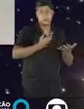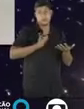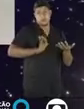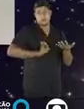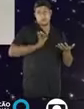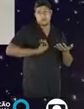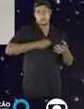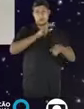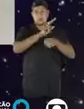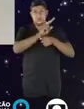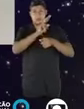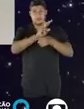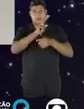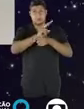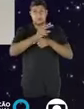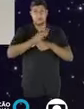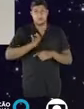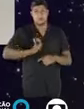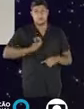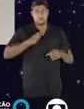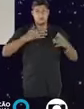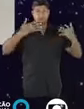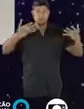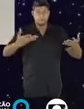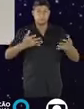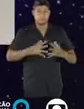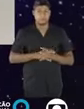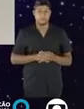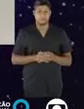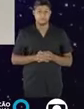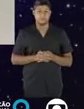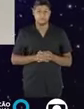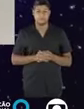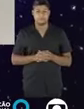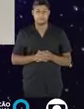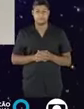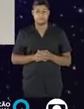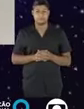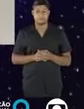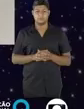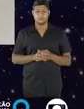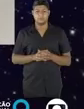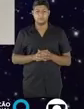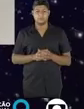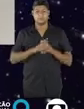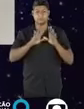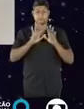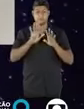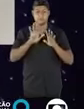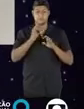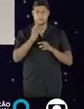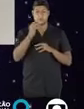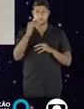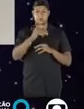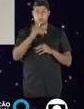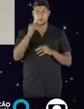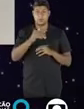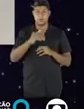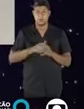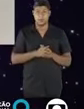questão de digerir os alimentos. Então, a nutrição... Só um minutinho, depois você continua a falar. Queria perguntar para o